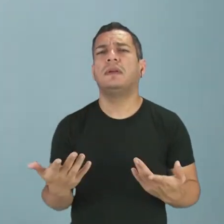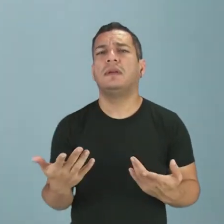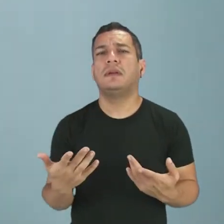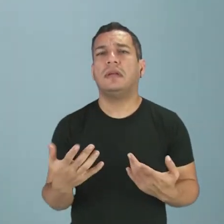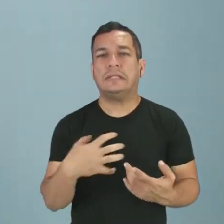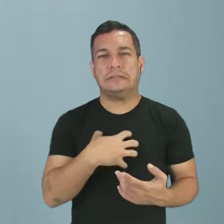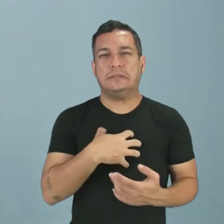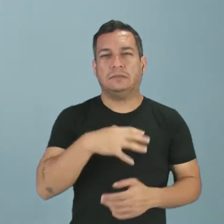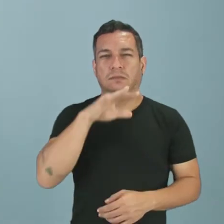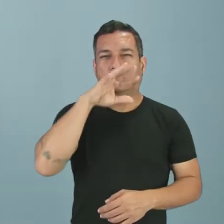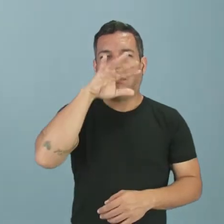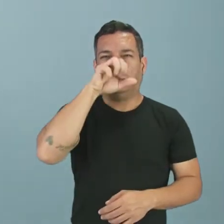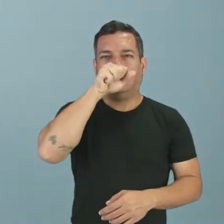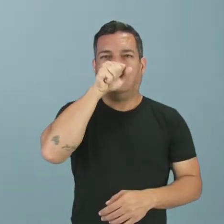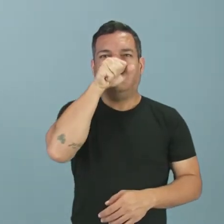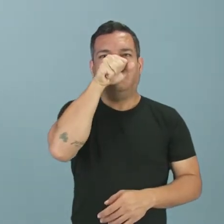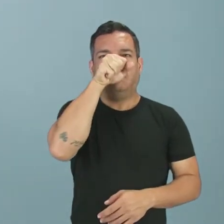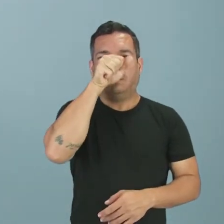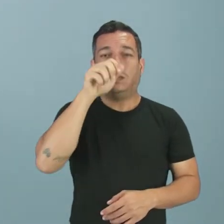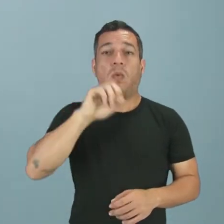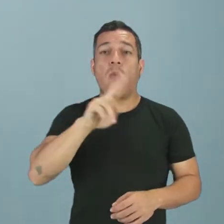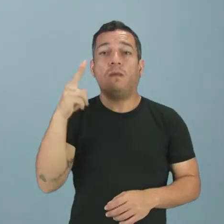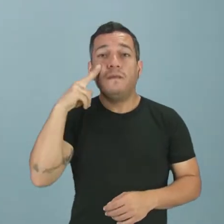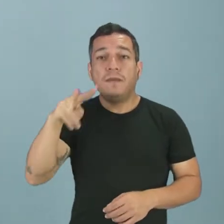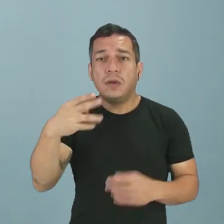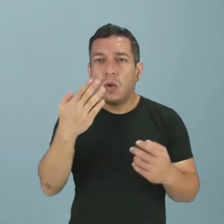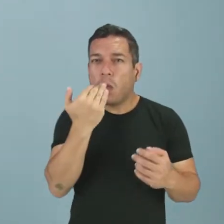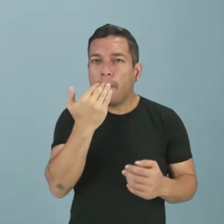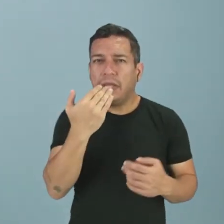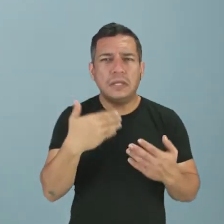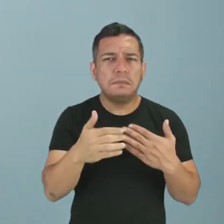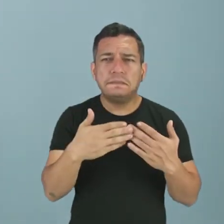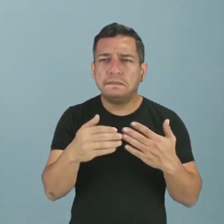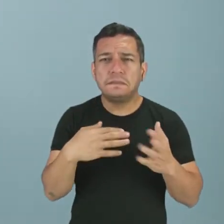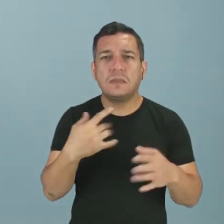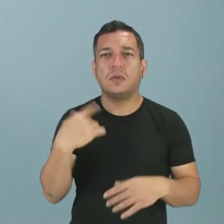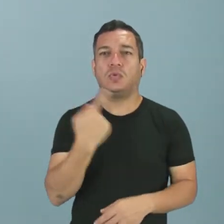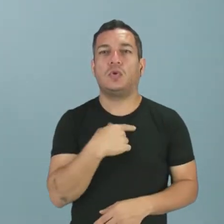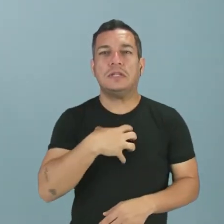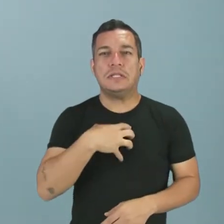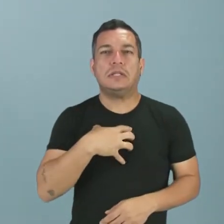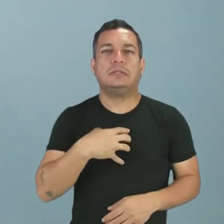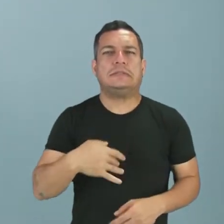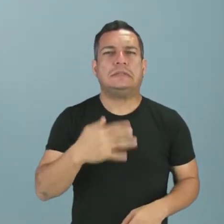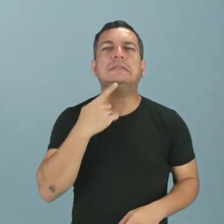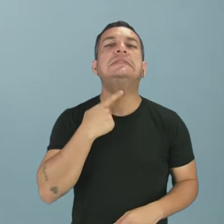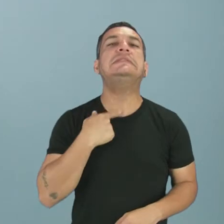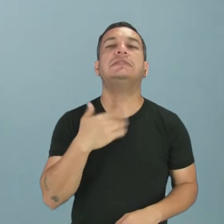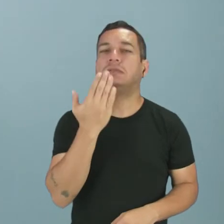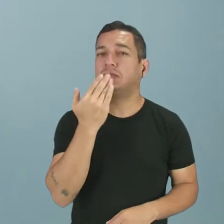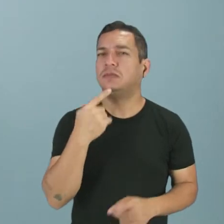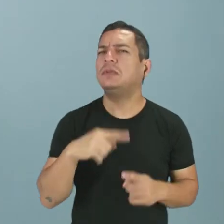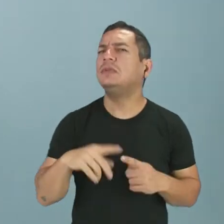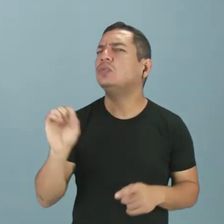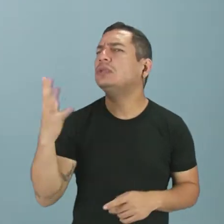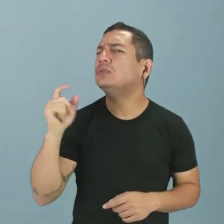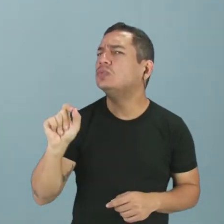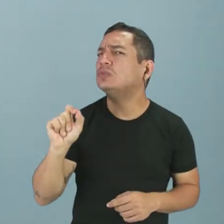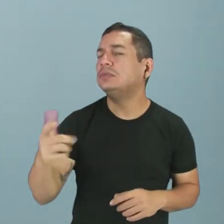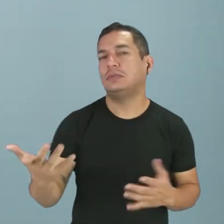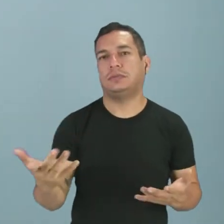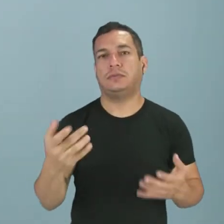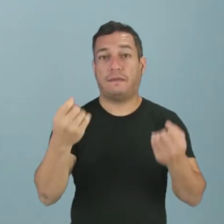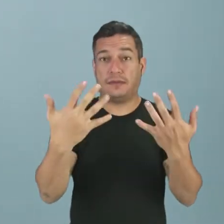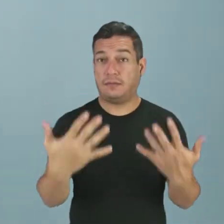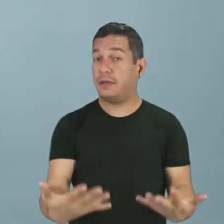gente sentir o cheiro ou visualizar uma comida, a gente sente vontade de comer. Por quê? O que acontece? Aí ele